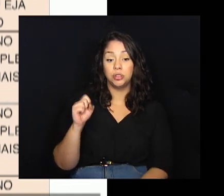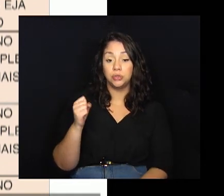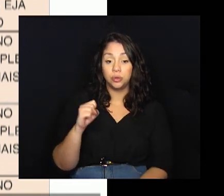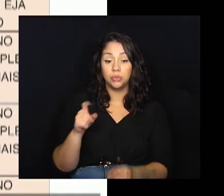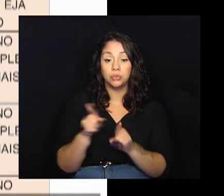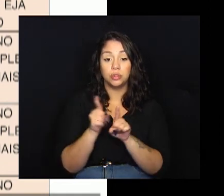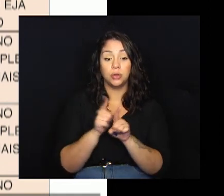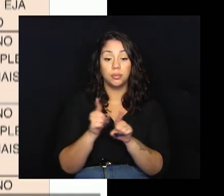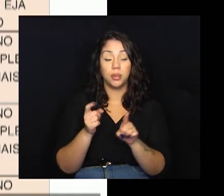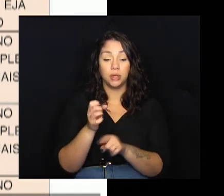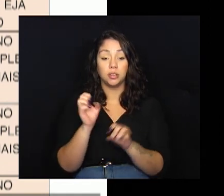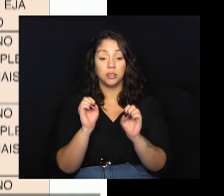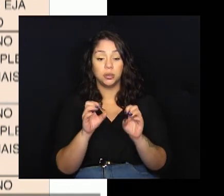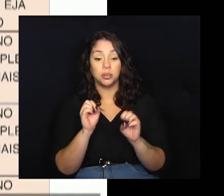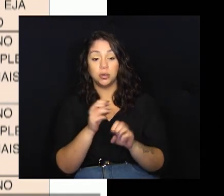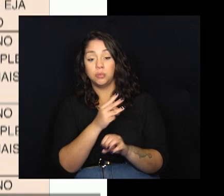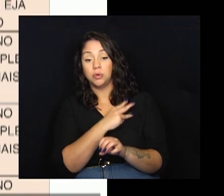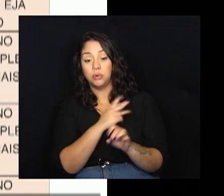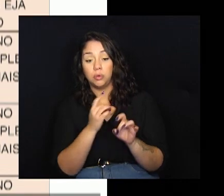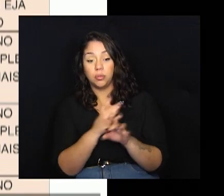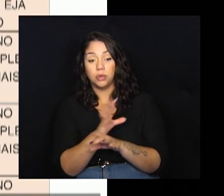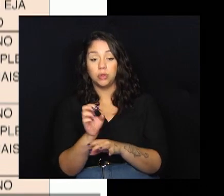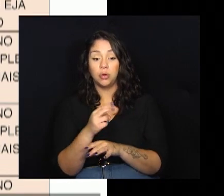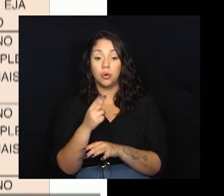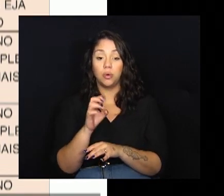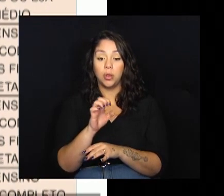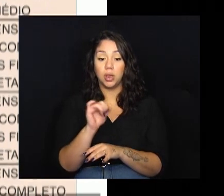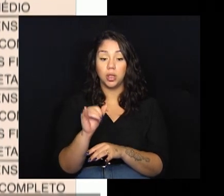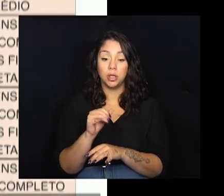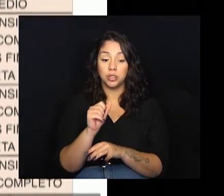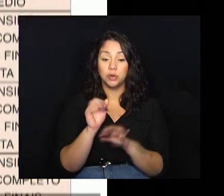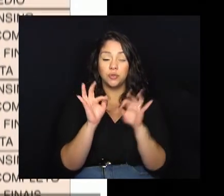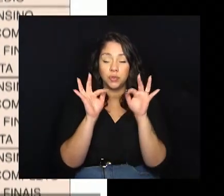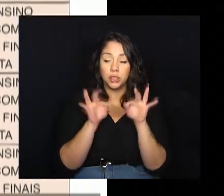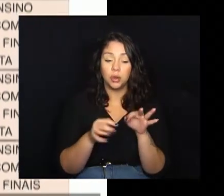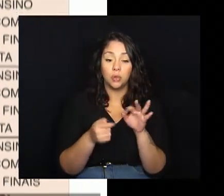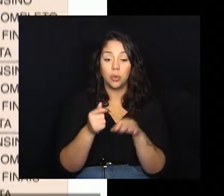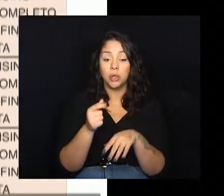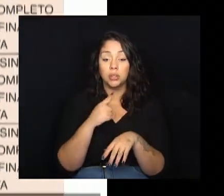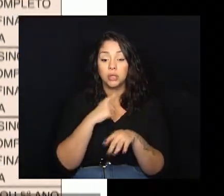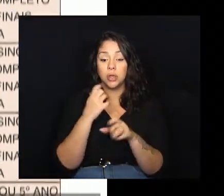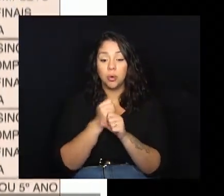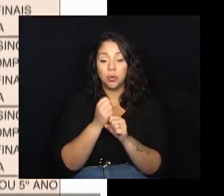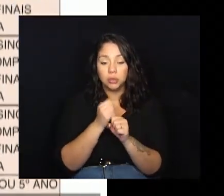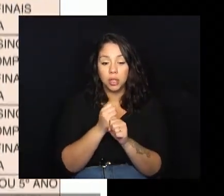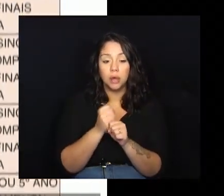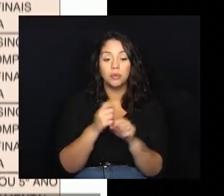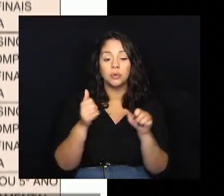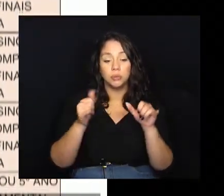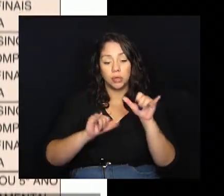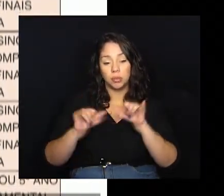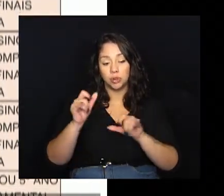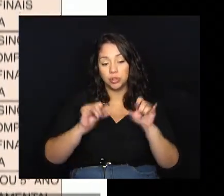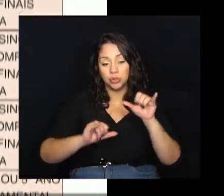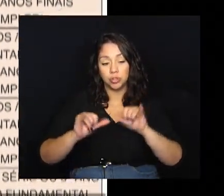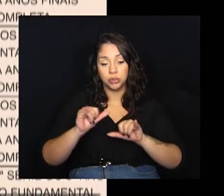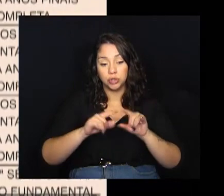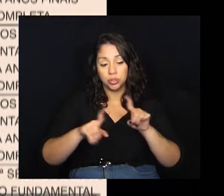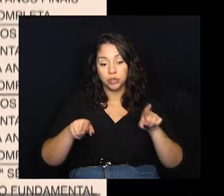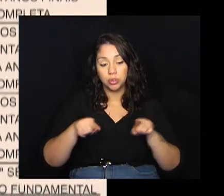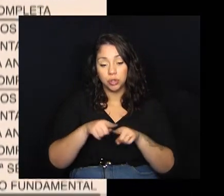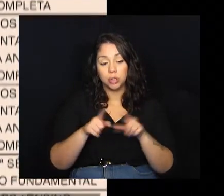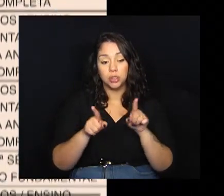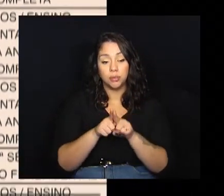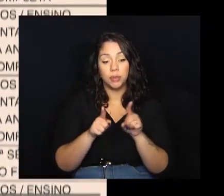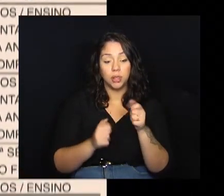ou ejanianos finais aí vem auxiliar administrativo contábil laboratório de química auxiliar de Recursos Humanos